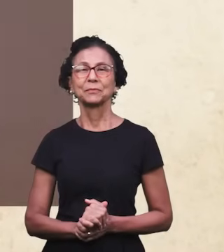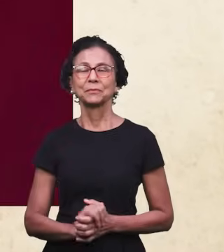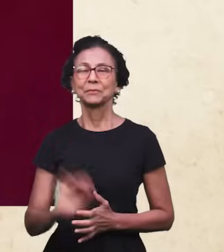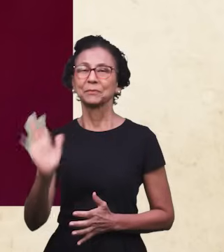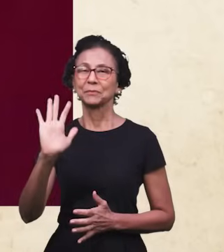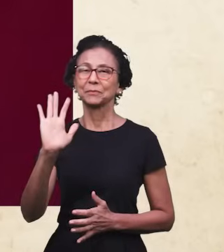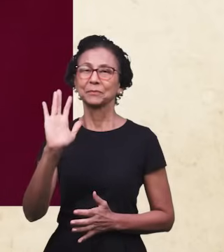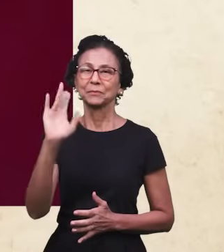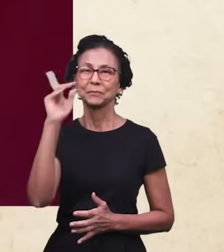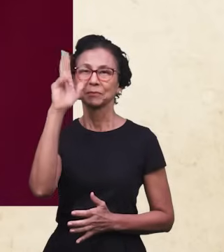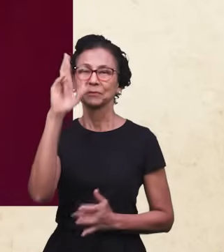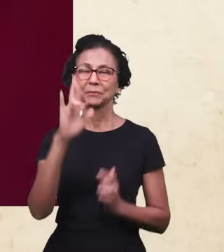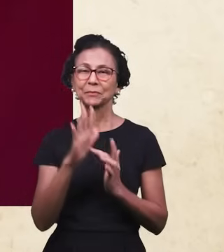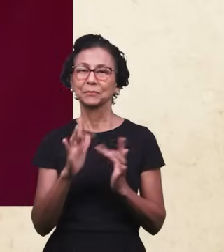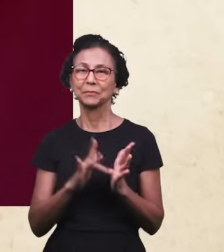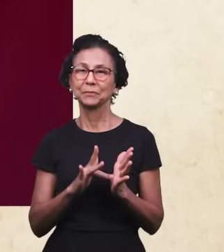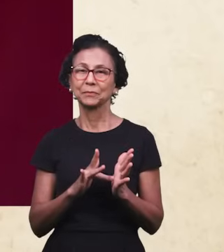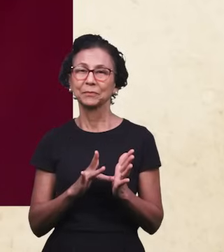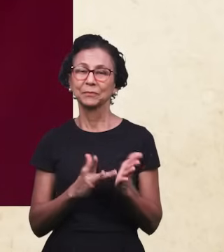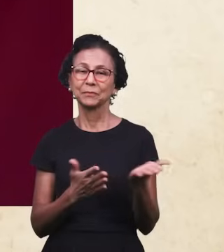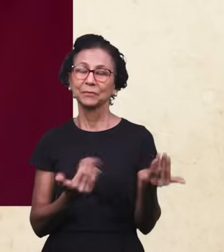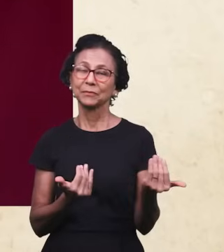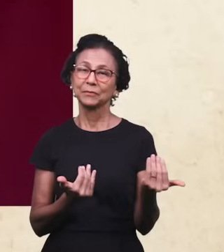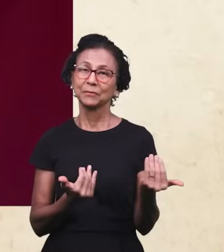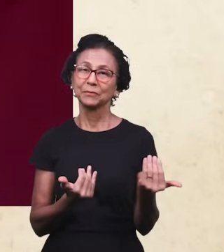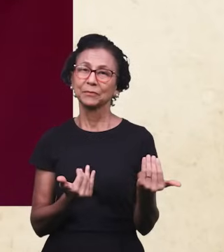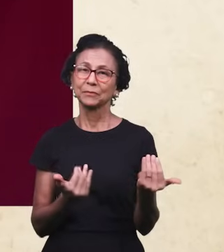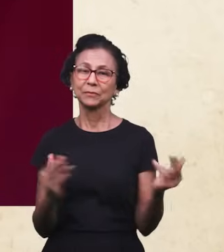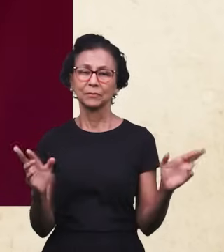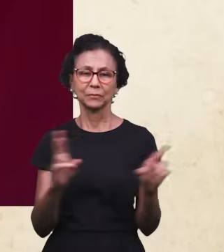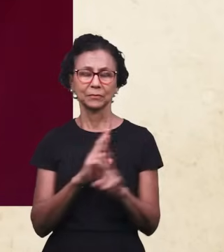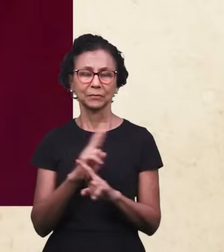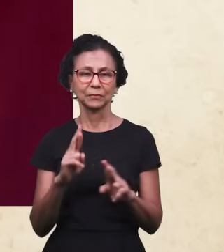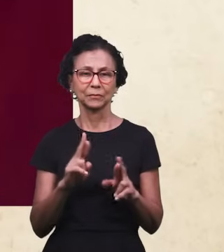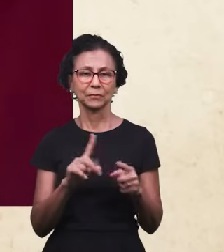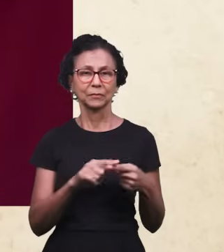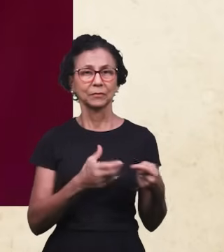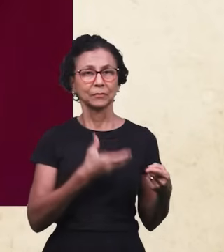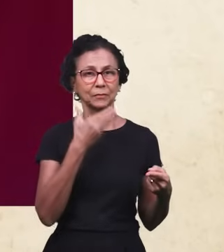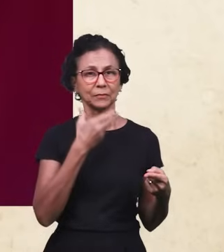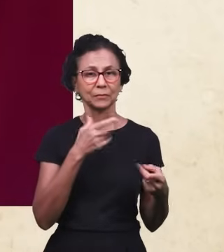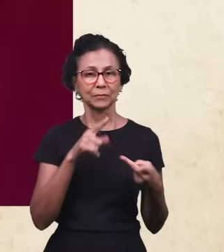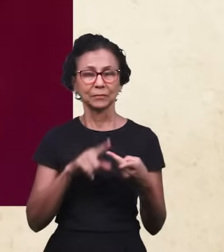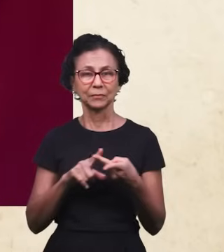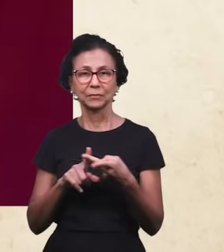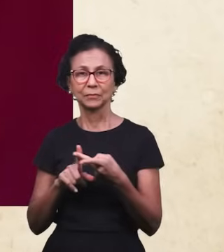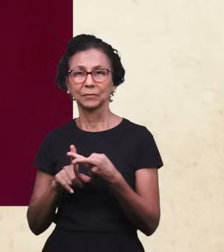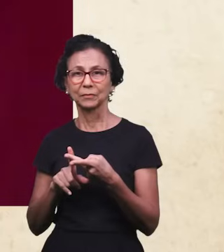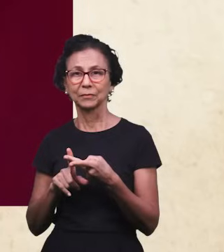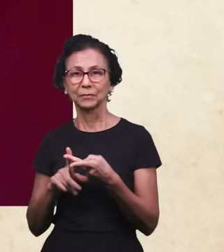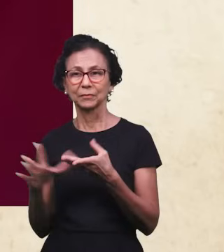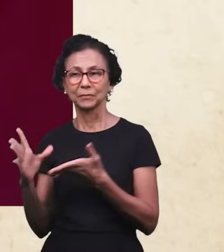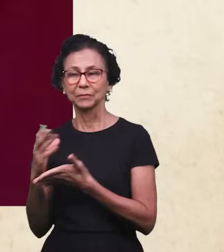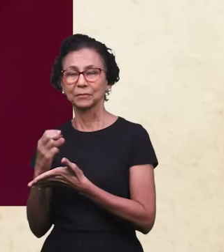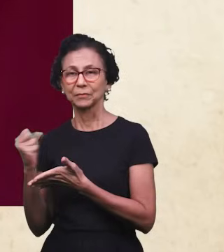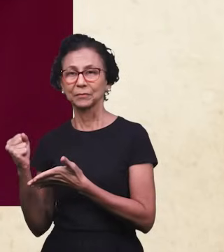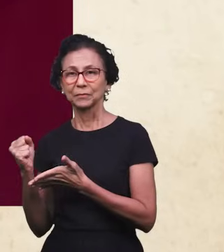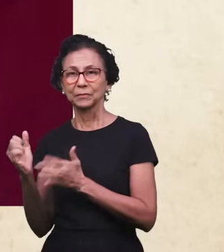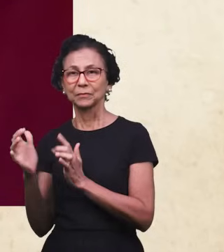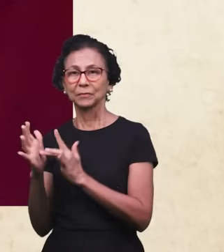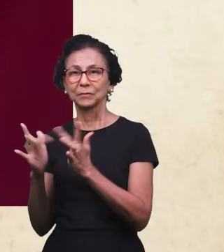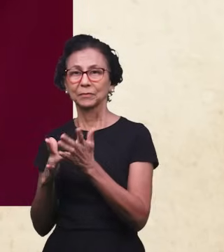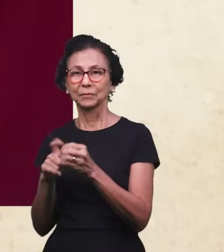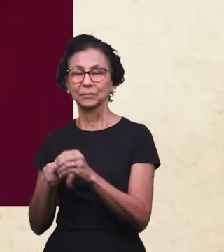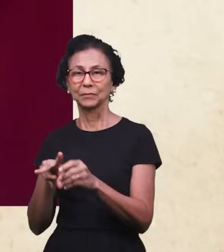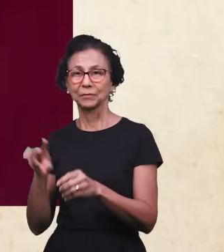Caro jovem, a paz do Senhor. Como podemos fazer uma associação entre o Natal e a volta de Jesus para